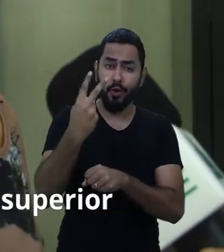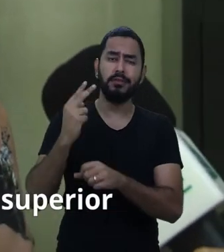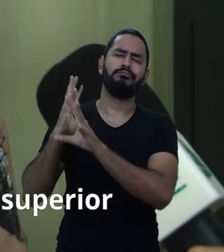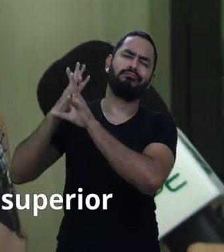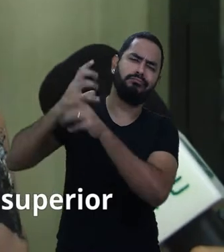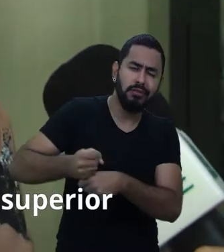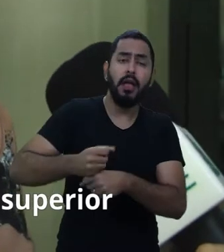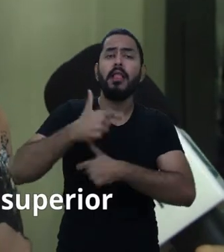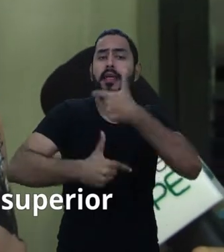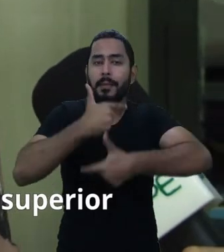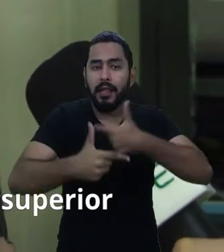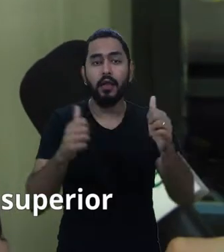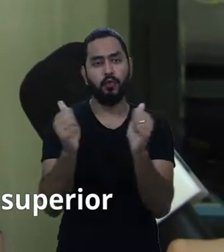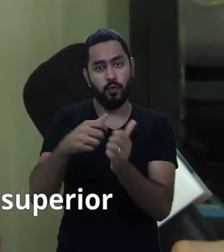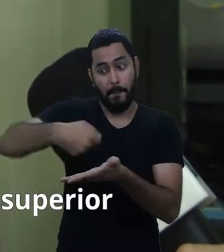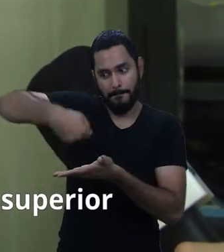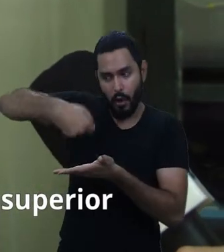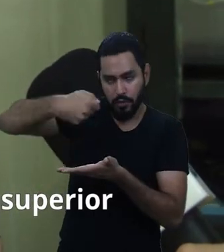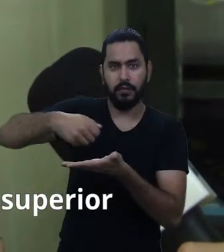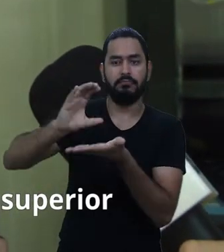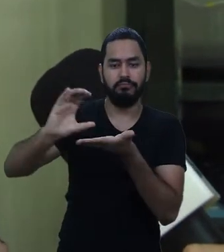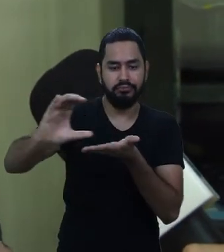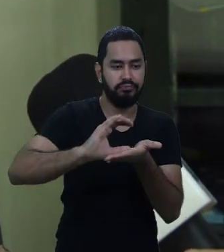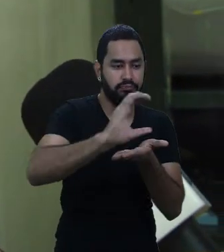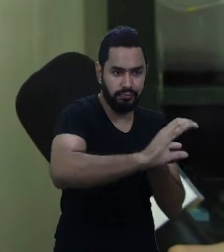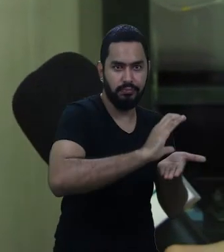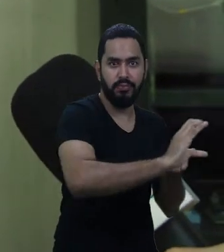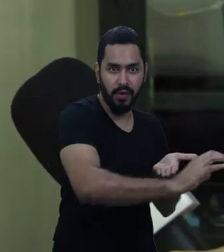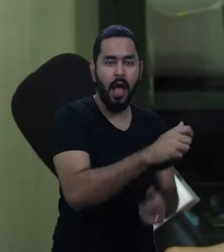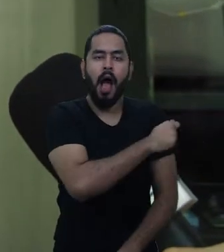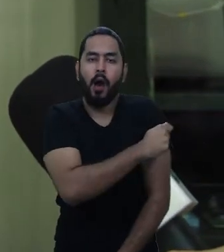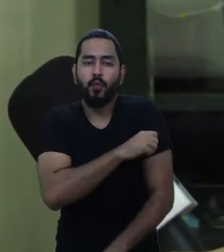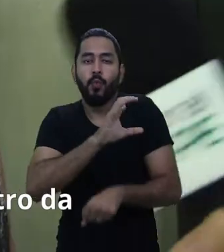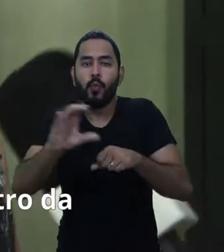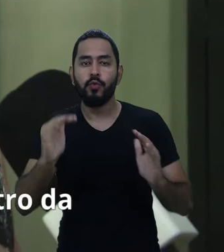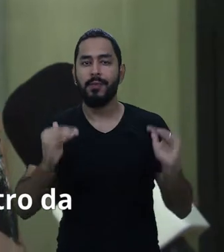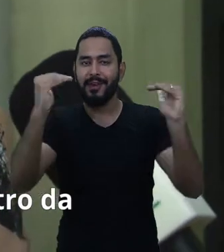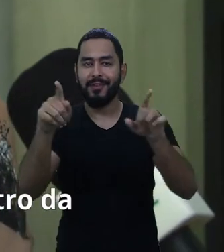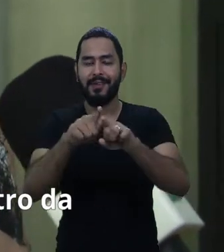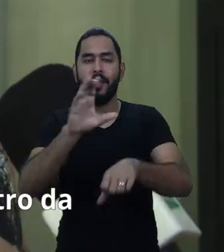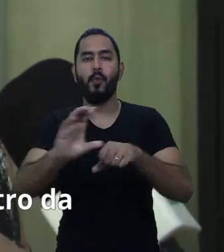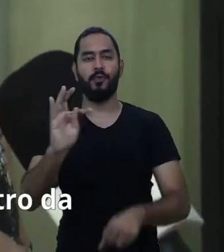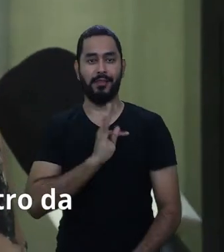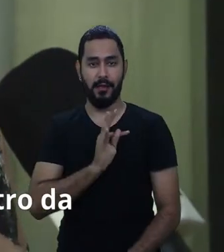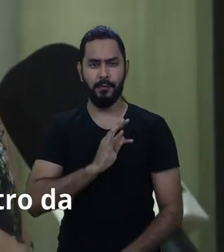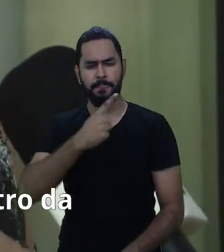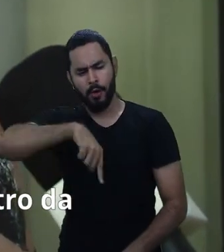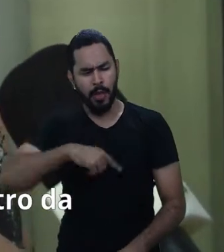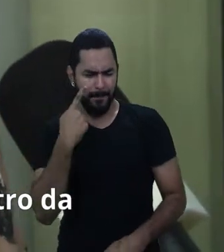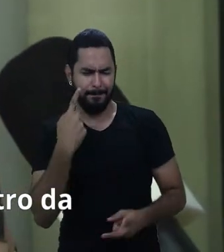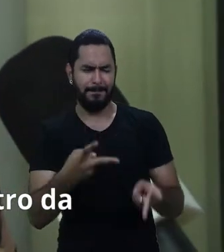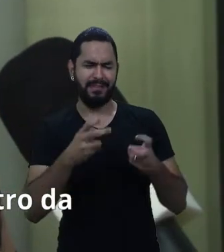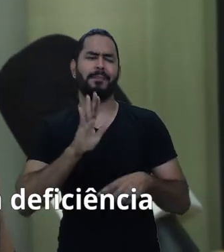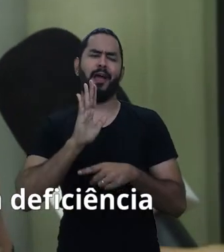iniciação científica para os alunos, tanto de curso superior quanto de curso técnico. A gente verifica o benefício